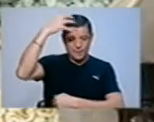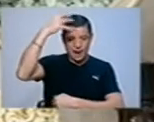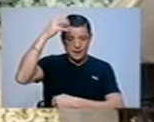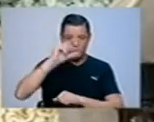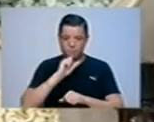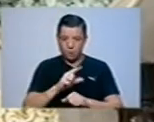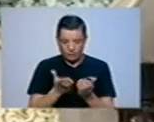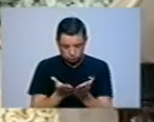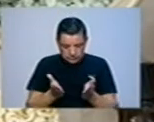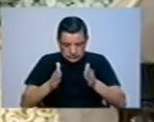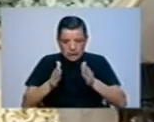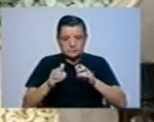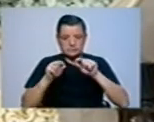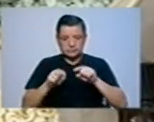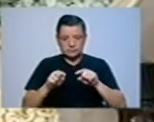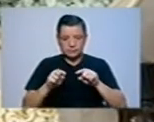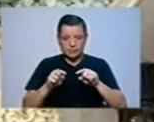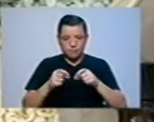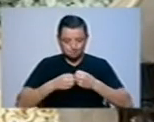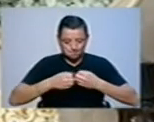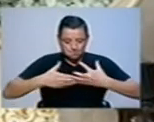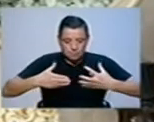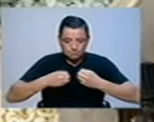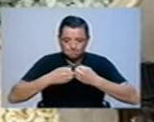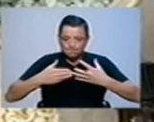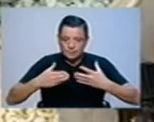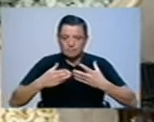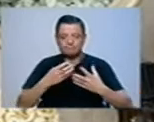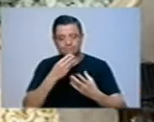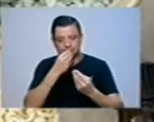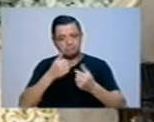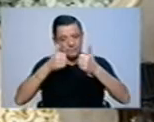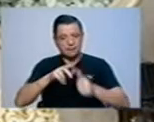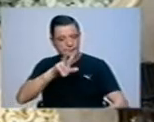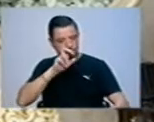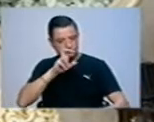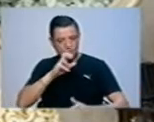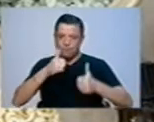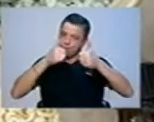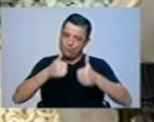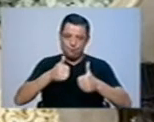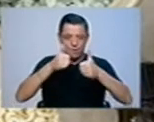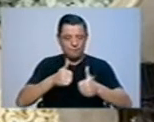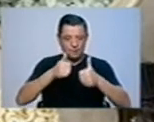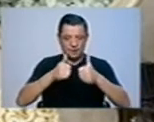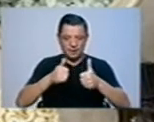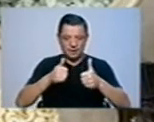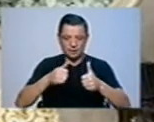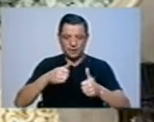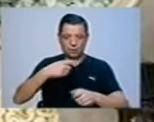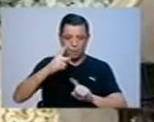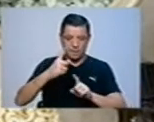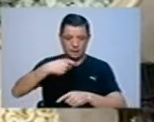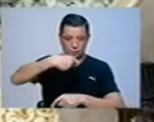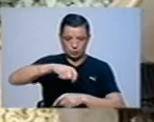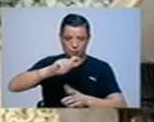Podes pôr numa tacinha, olha como ele fica. Fica espesso e fica super agradável. Tem um cheirinho muito bom. Então vamos precisar de uma saqueta de